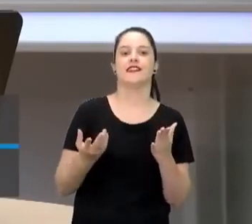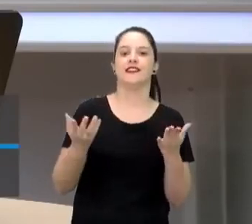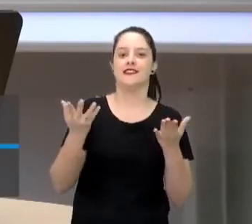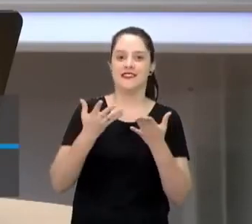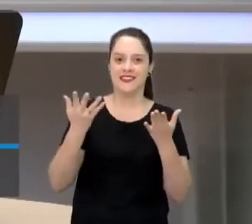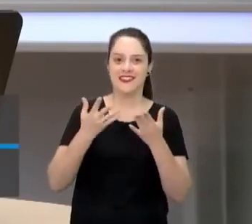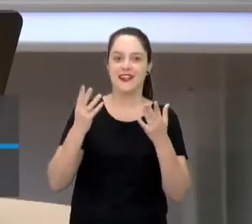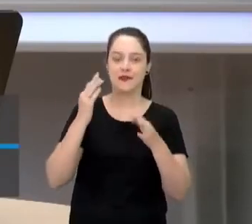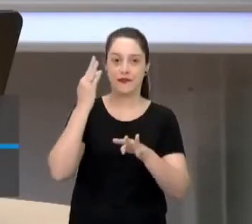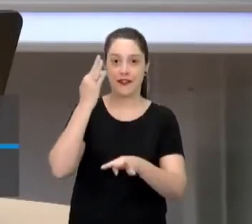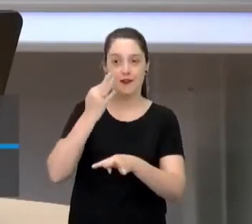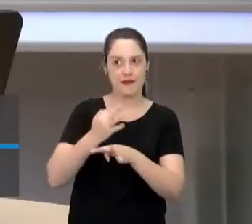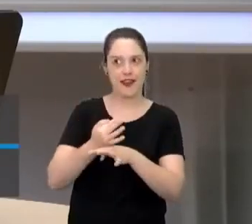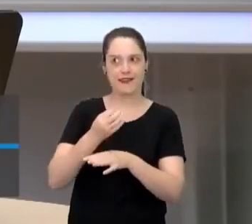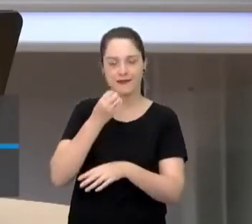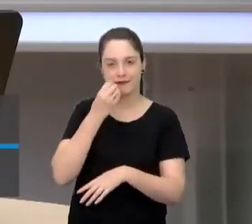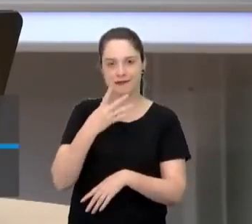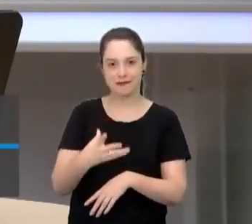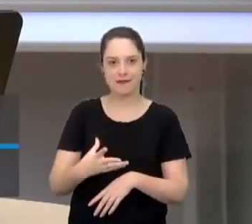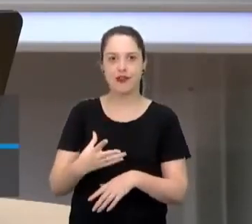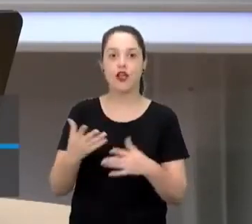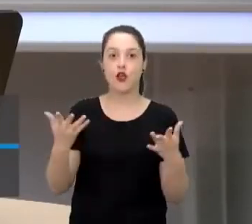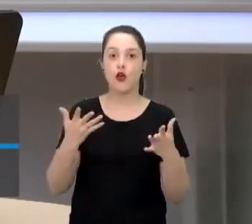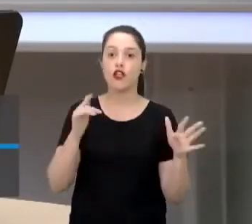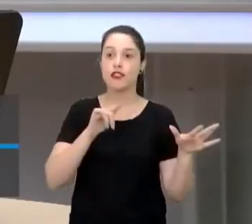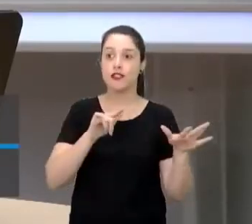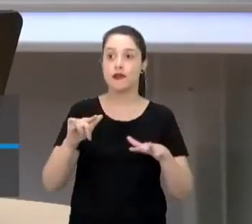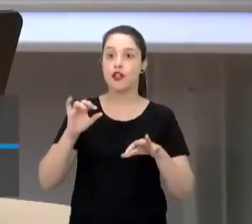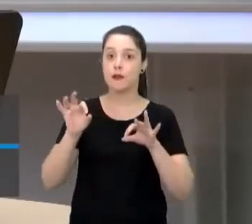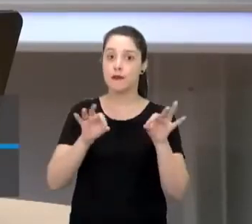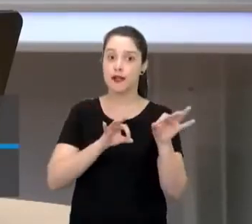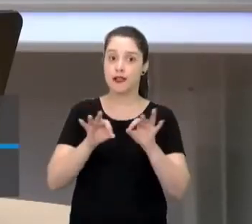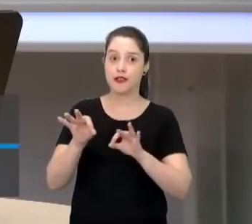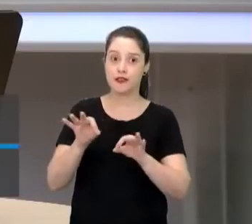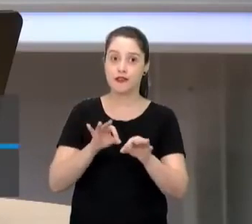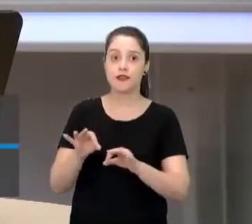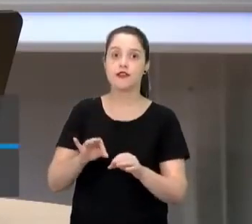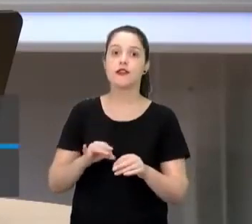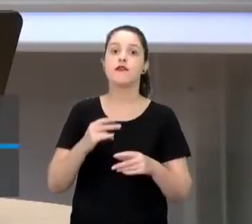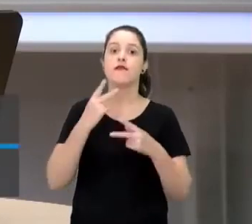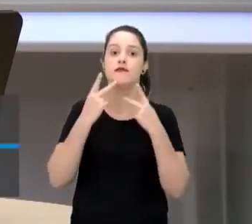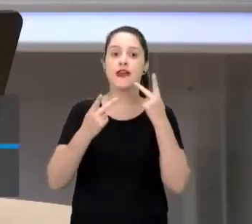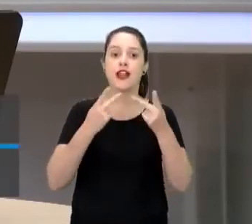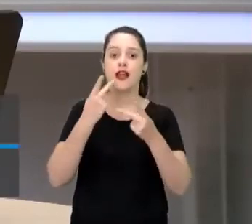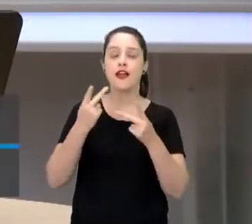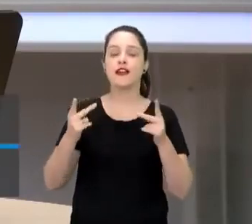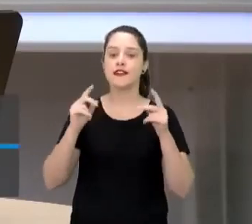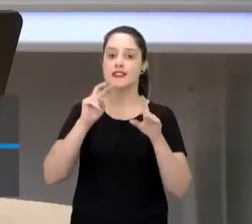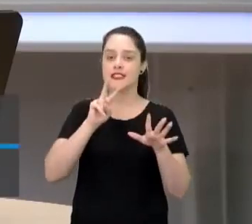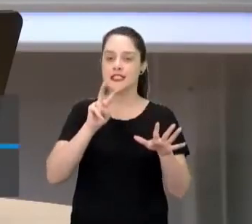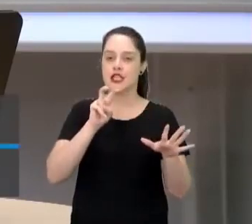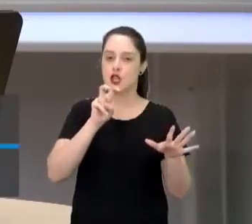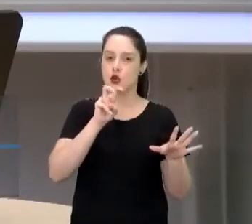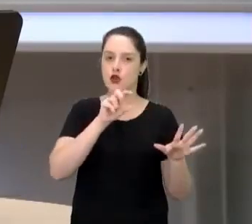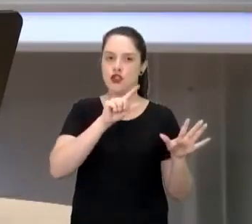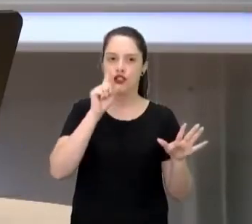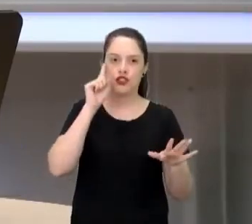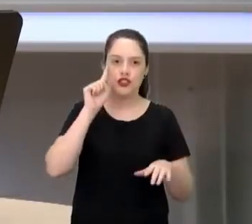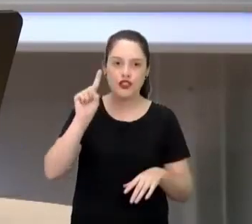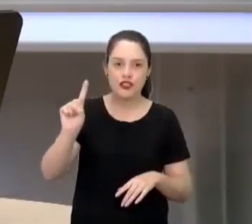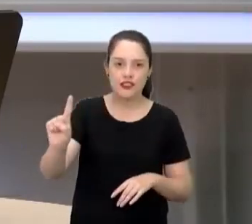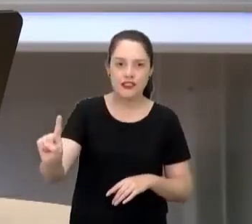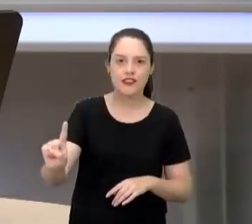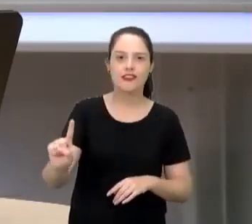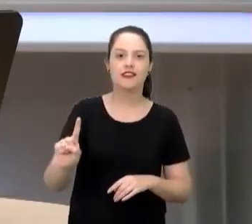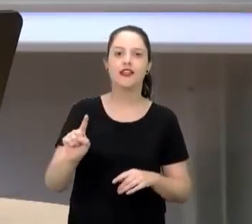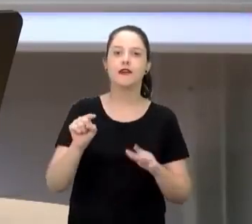as férias, né? E hoje a gente está aí na Semana do Planejamento e a gente vai tratar um pouquinho ao longo aí desses 5 dias sobre o